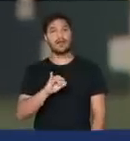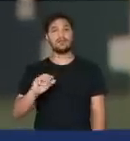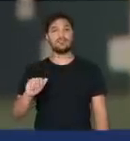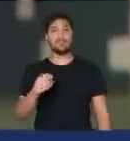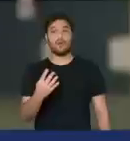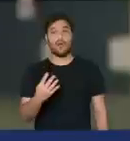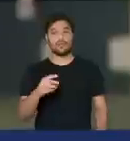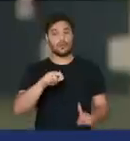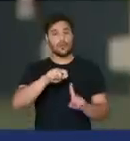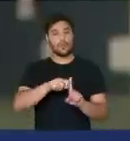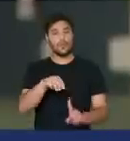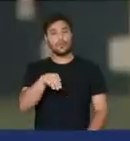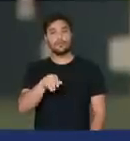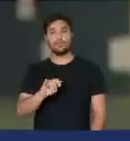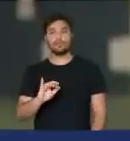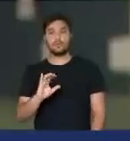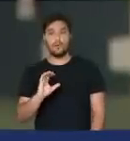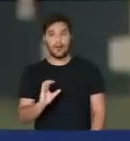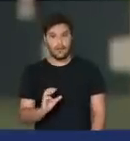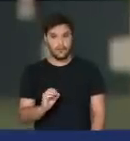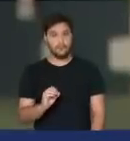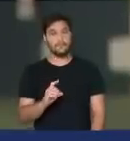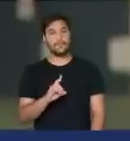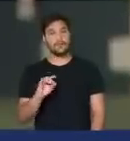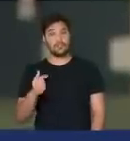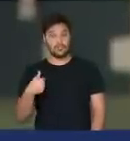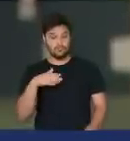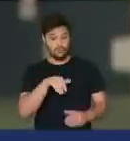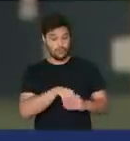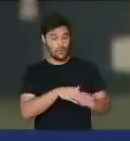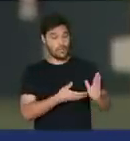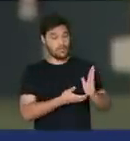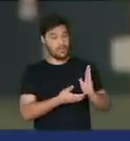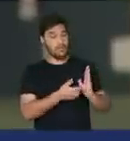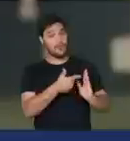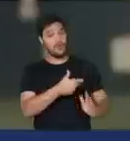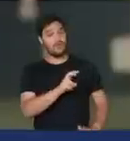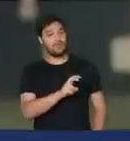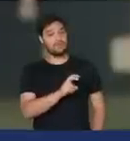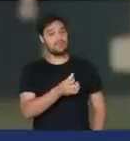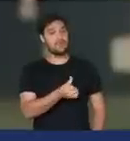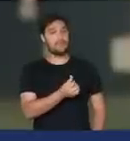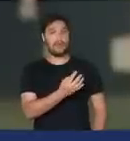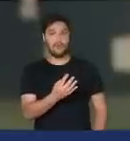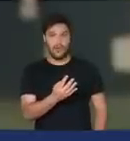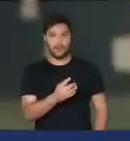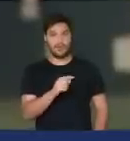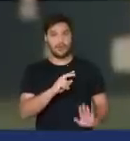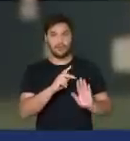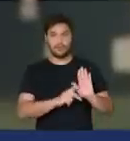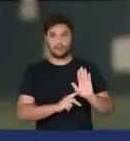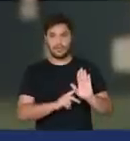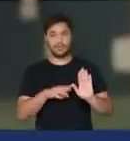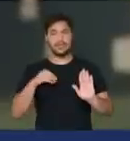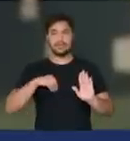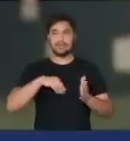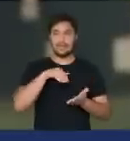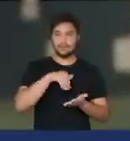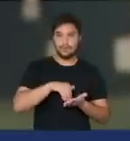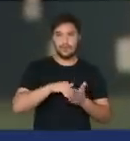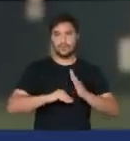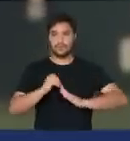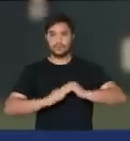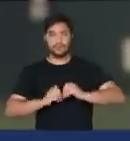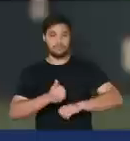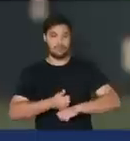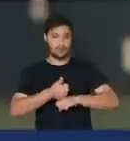dia 4 de maio, exatamente no dia que nós votamos aqui na Câmara o 2564, que é o projeto do piso nacional para